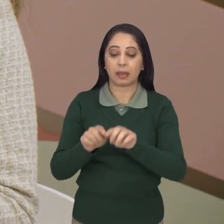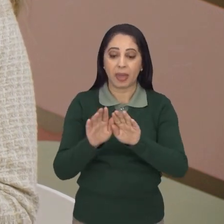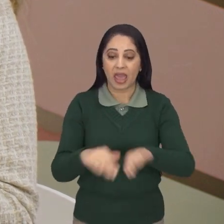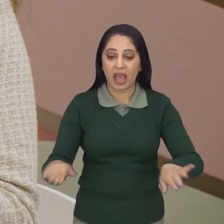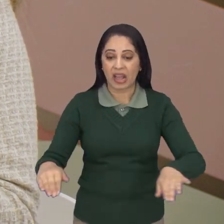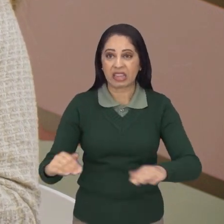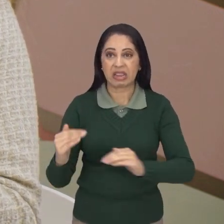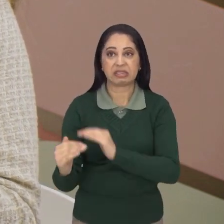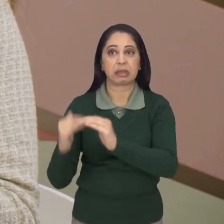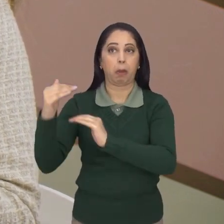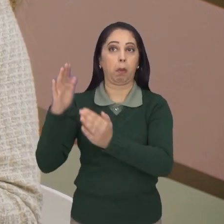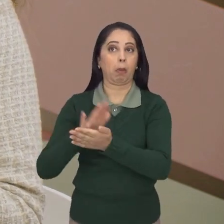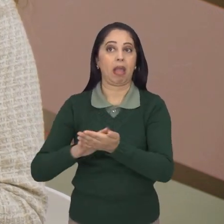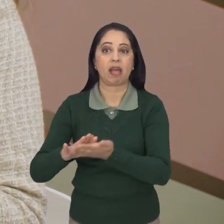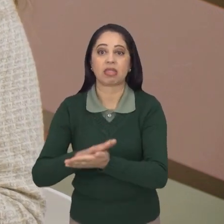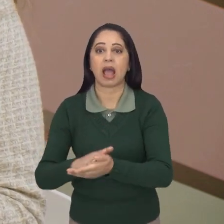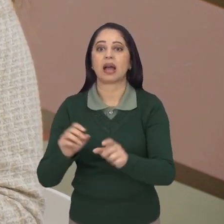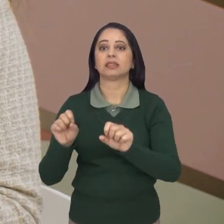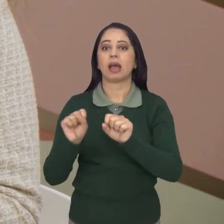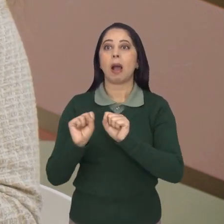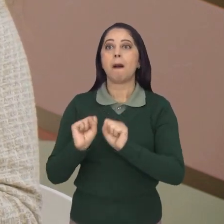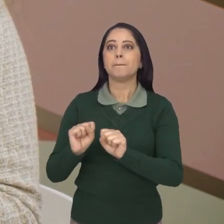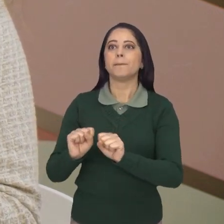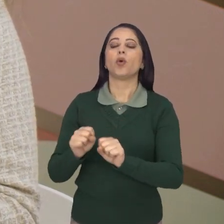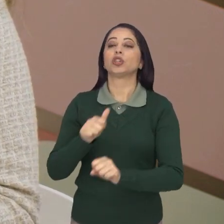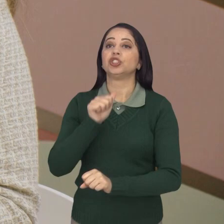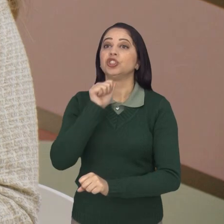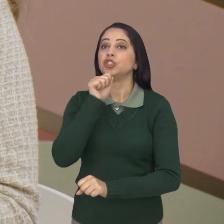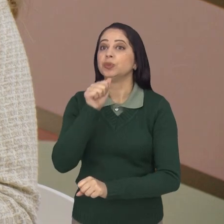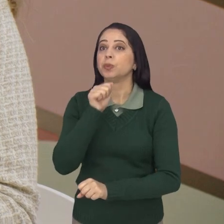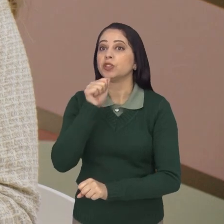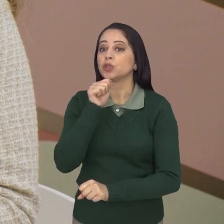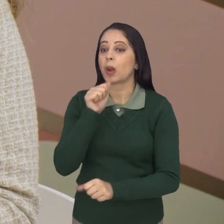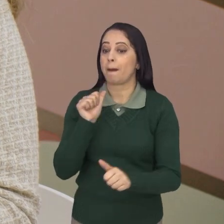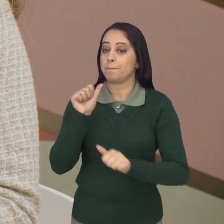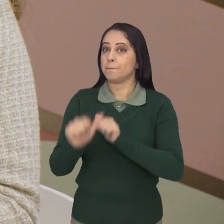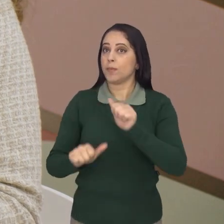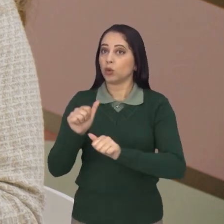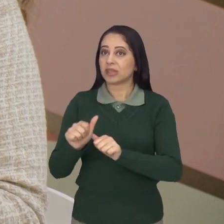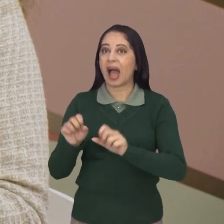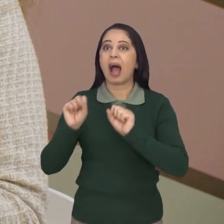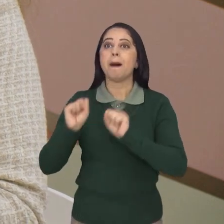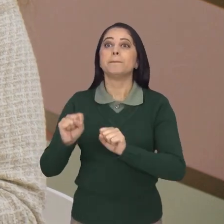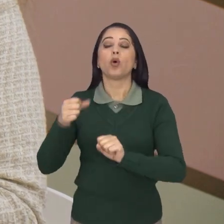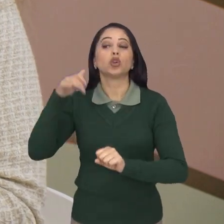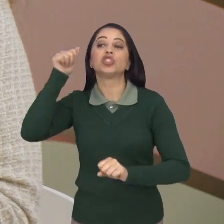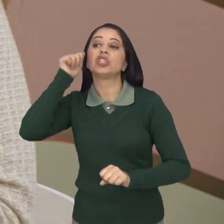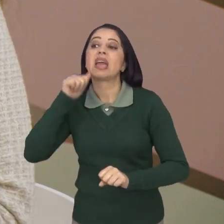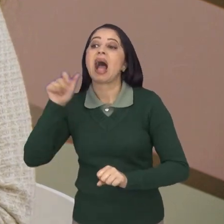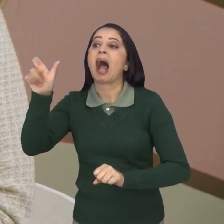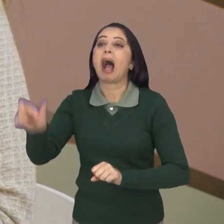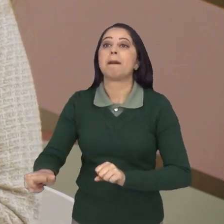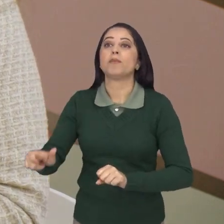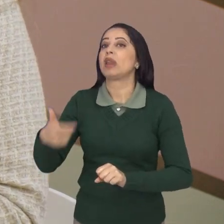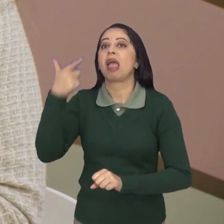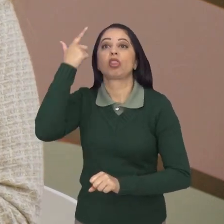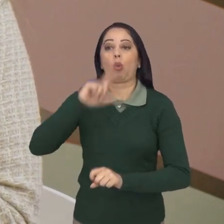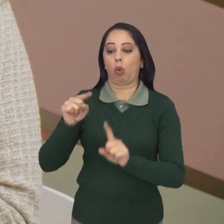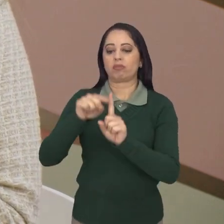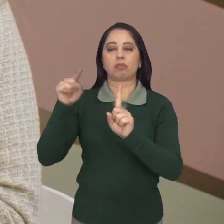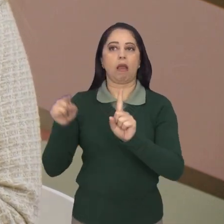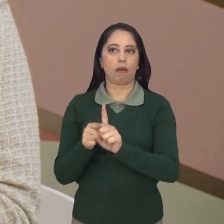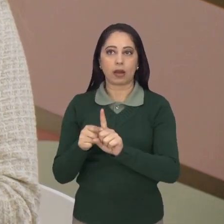nas crianças, pode causar alterações menstruais, infertilidade, pode levar a osteoporose numa vida